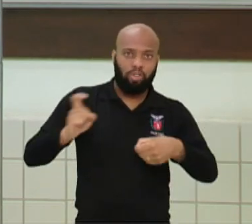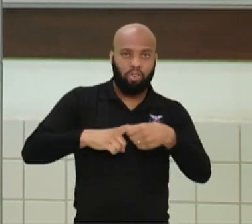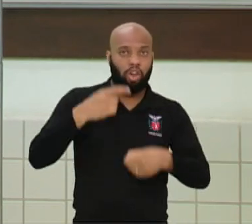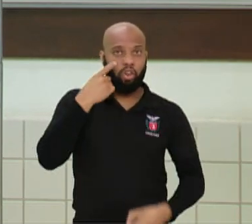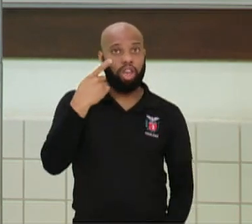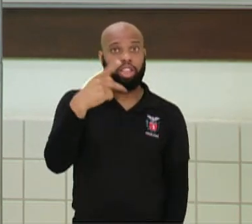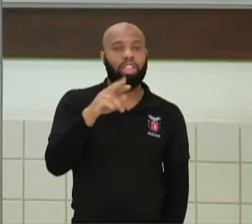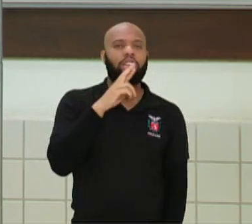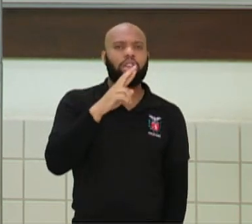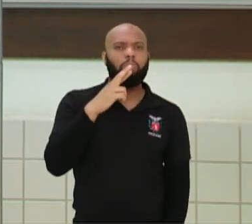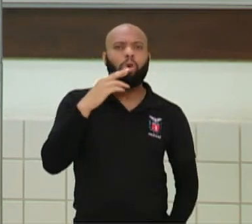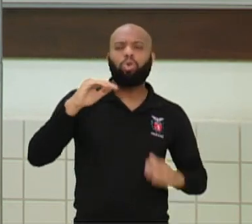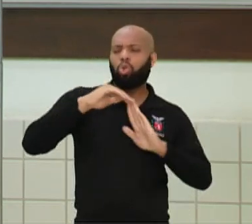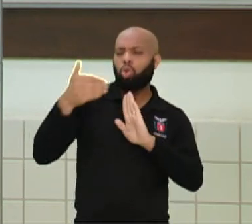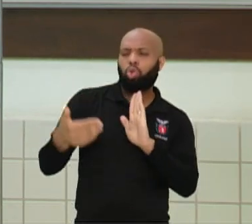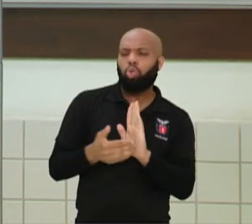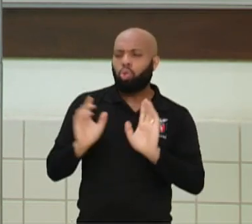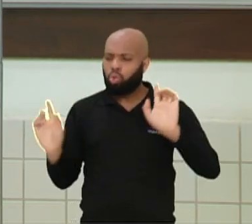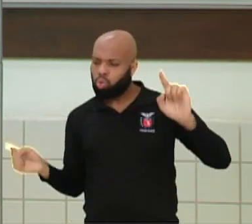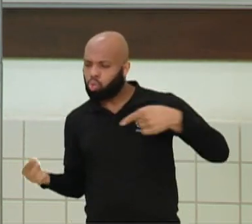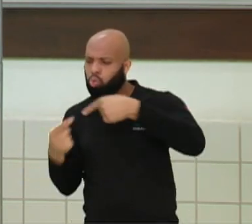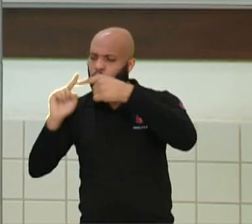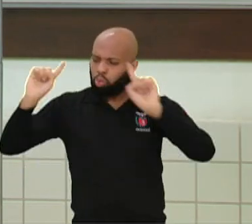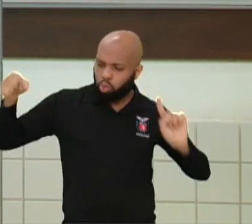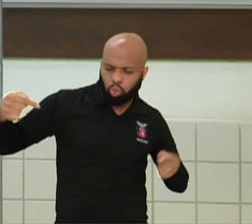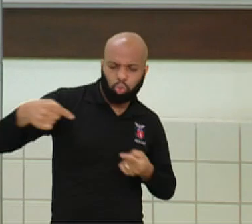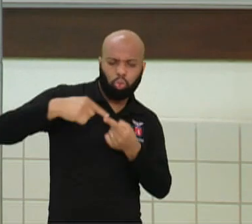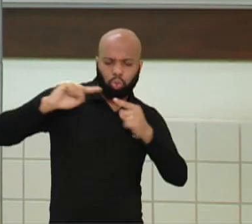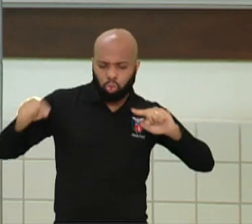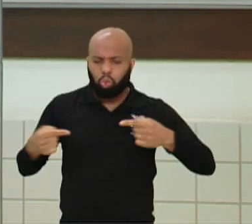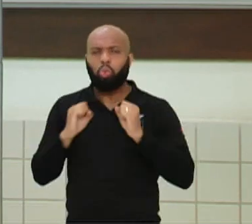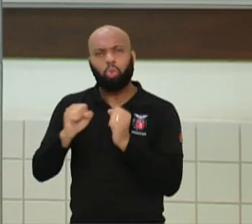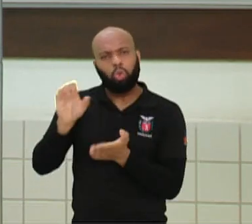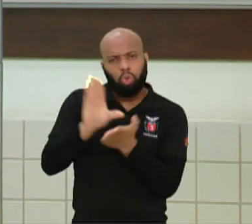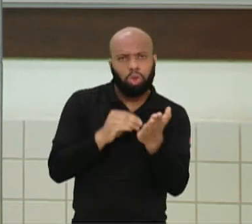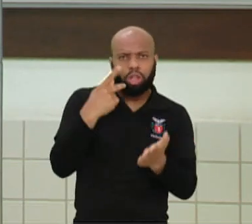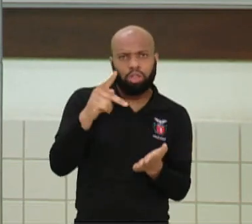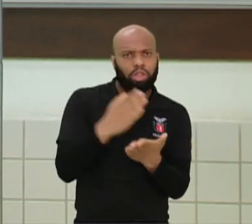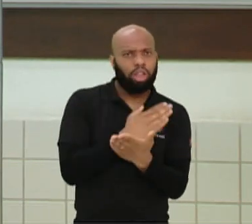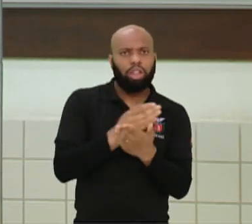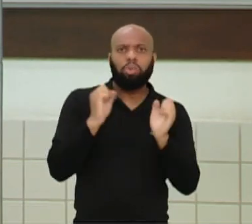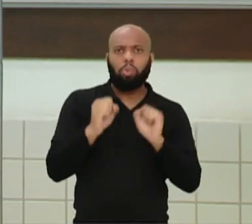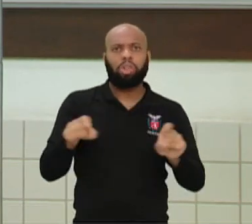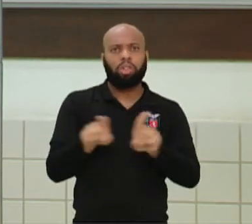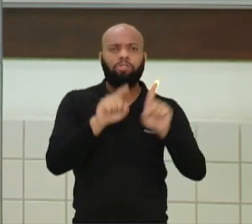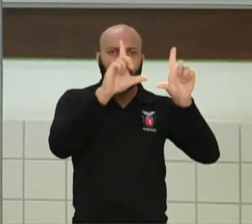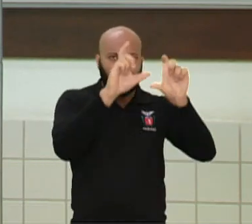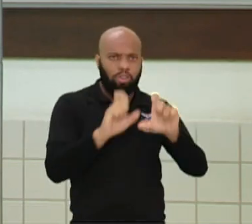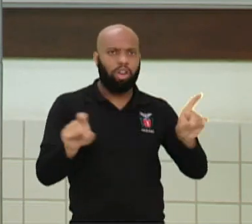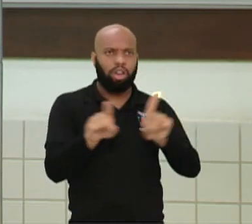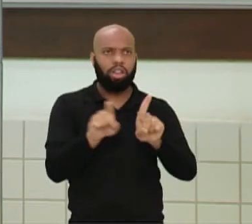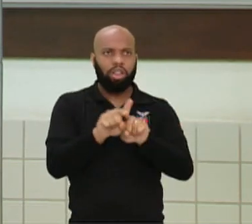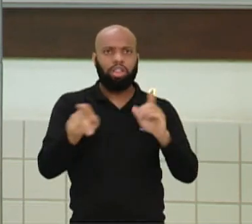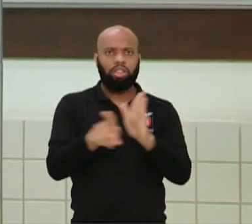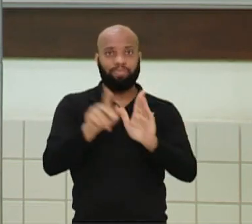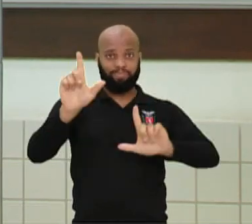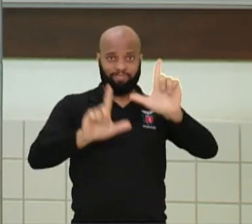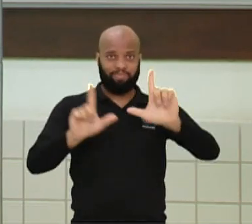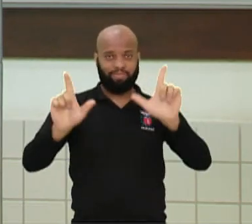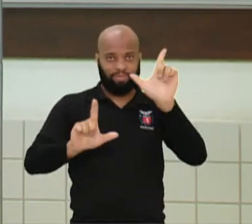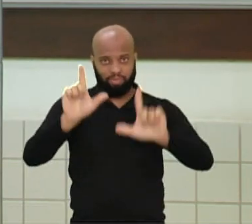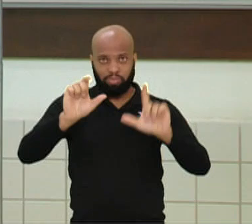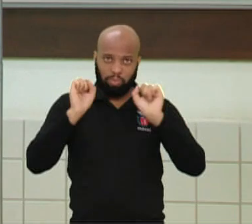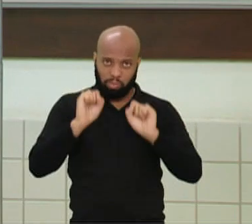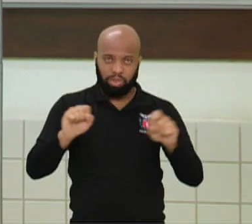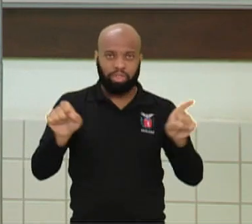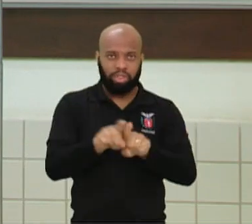preenche todos os demais aí na sua casa. Pode copiar no caderno, pode fazer foto da tela da professora, não, mas